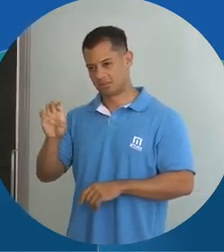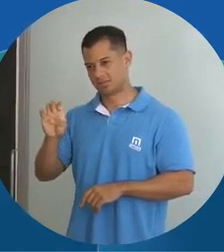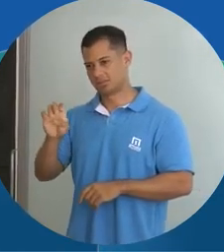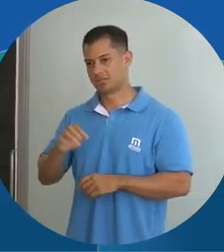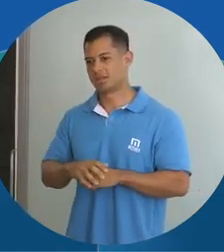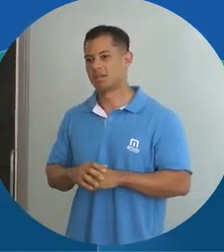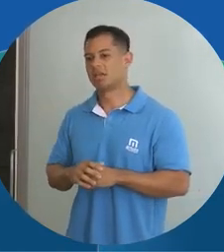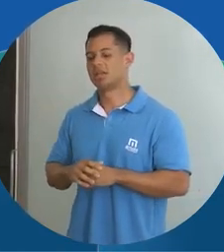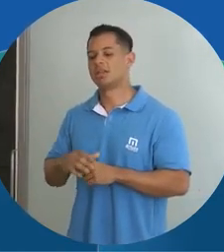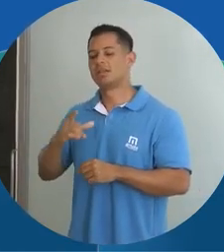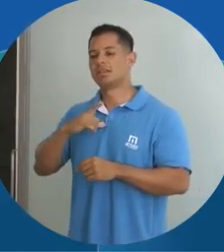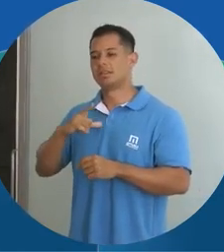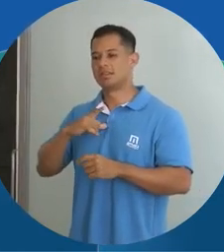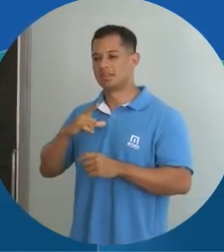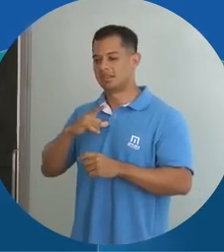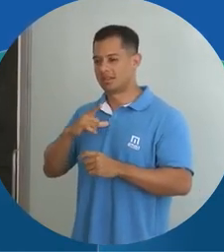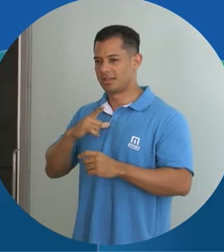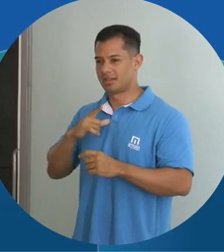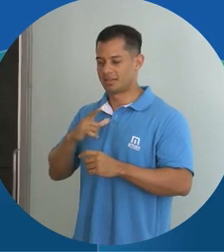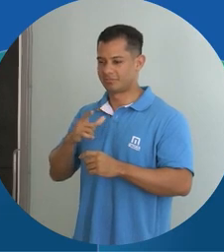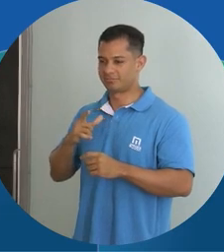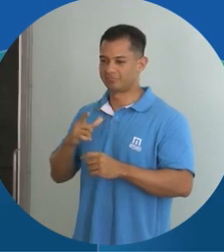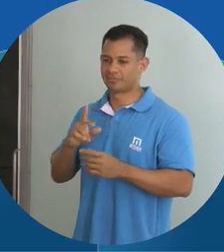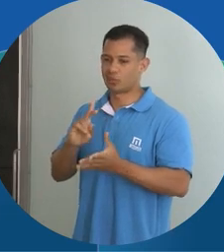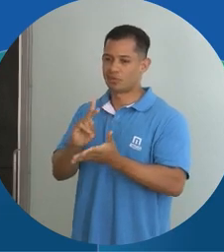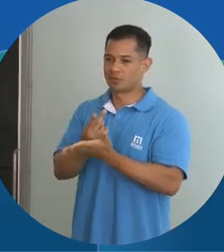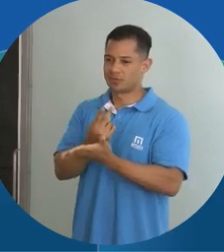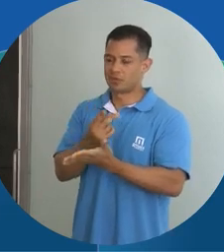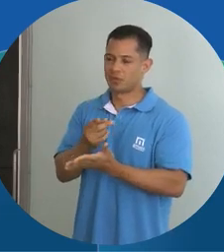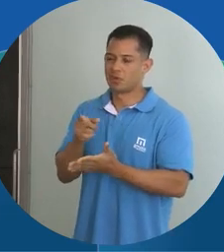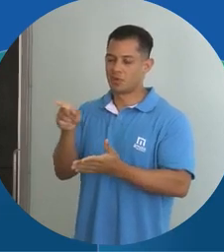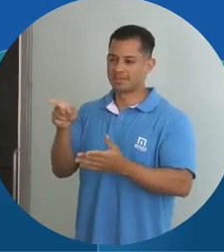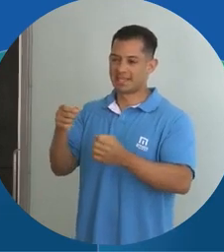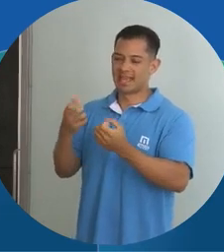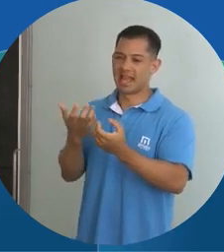em que, na ampliação da mina, foi necessário